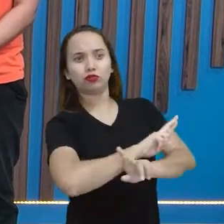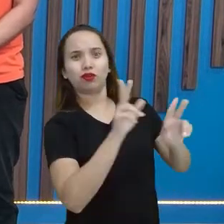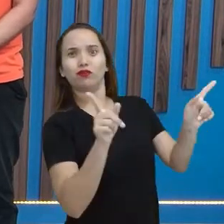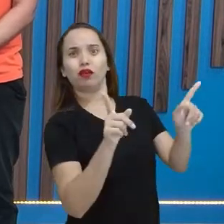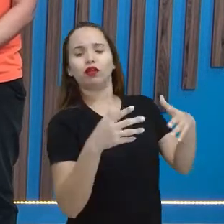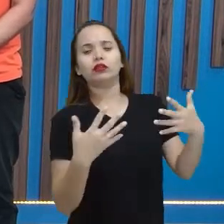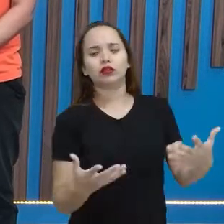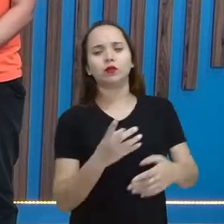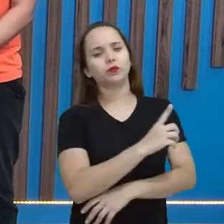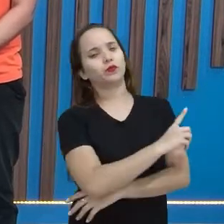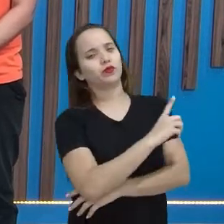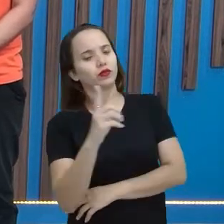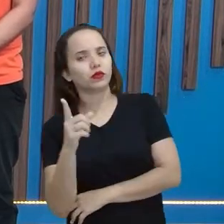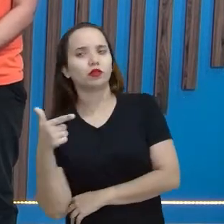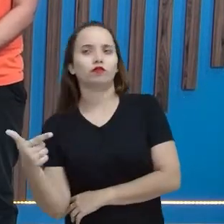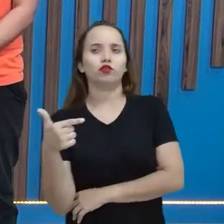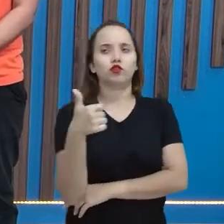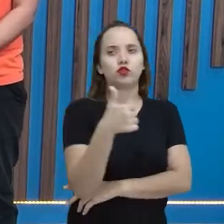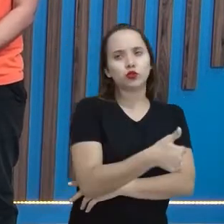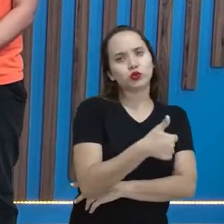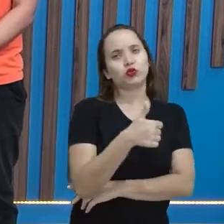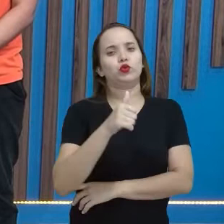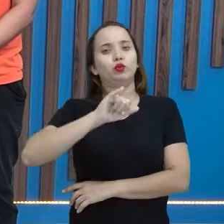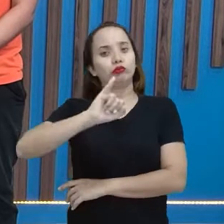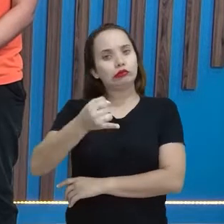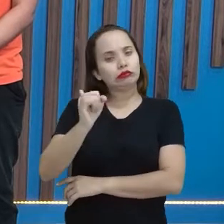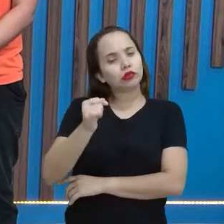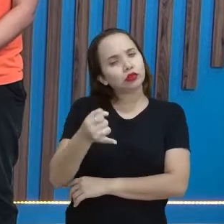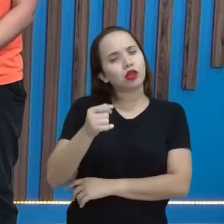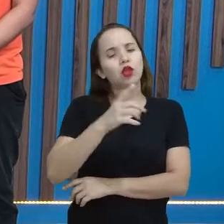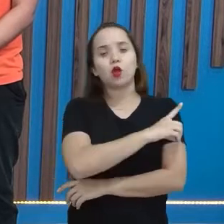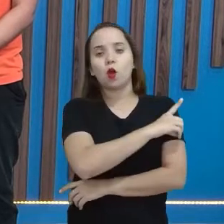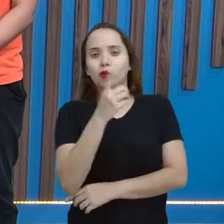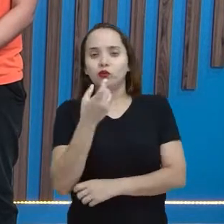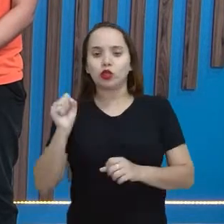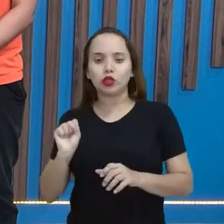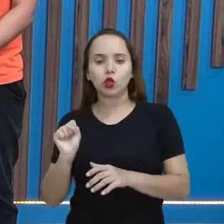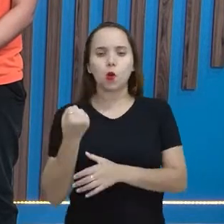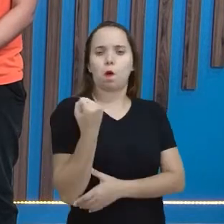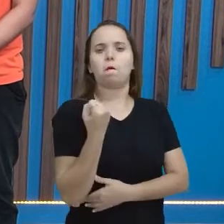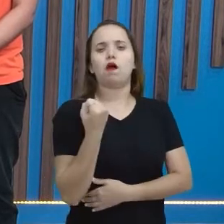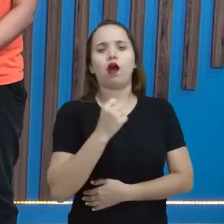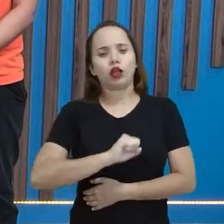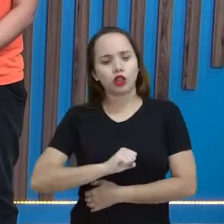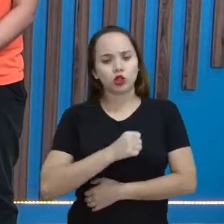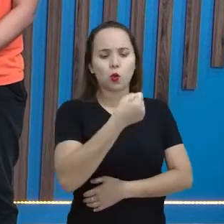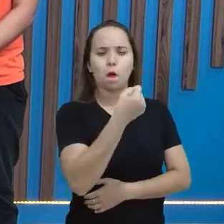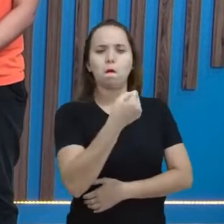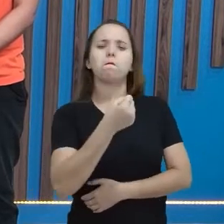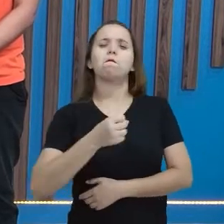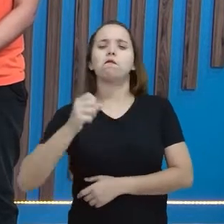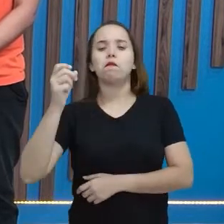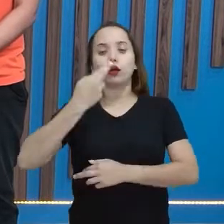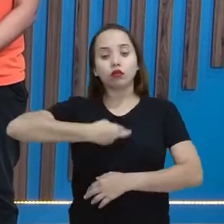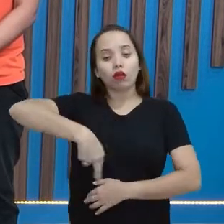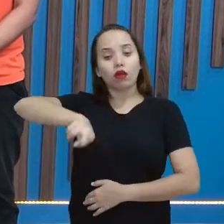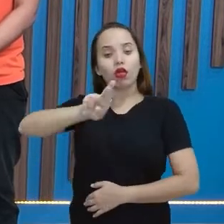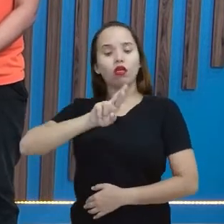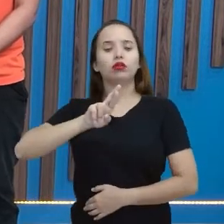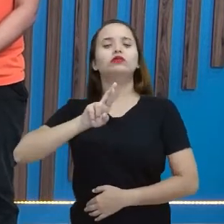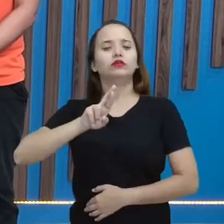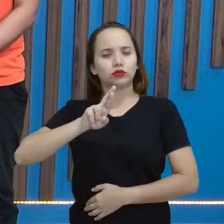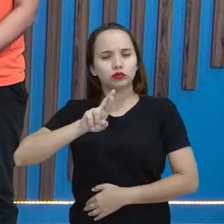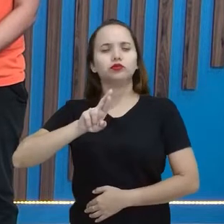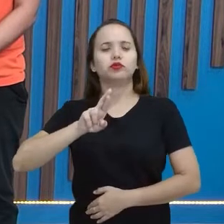esse dia de combate à intolerância religiosa. Todas as religiões, contanto que respeitem os direitos